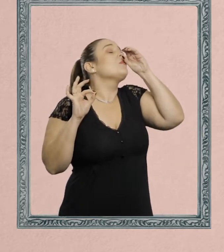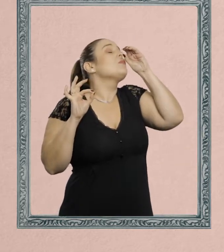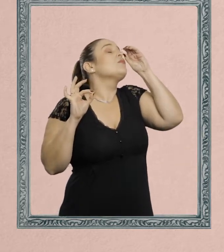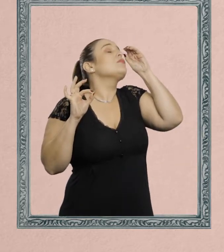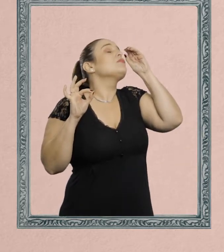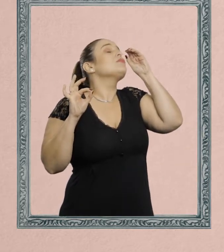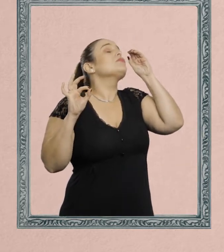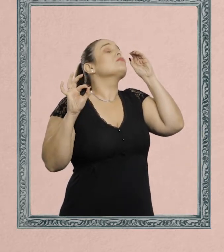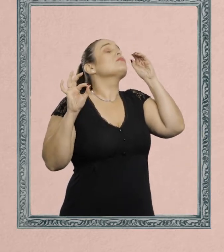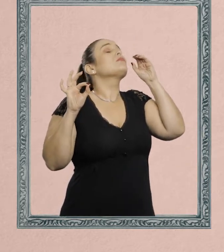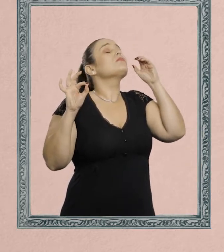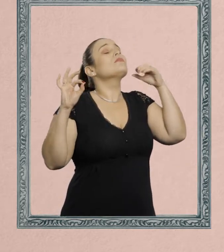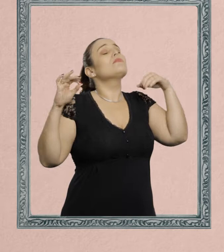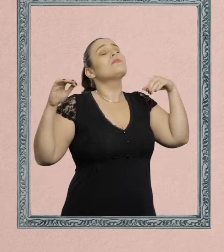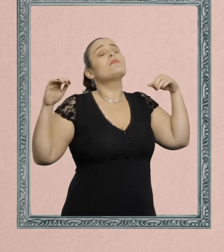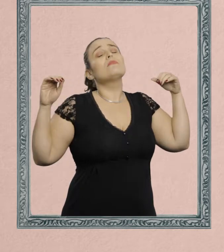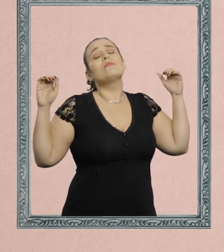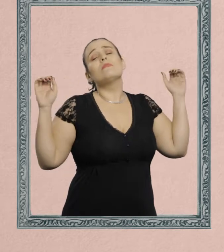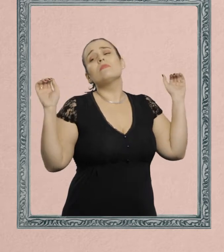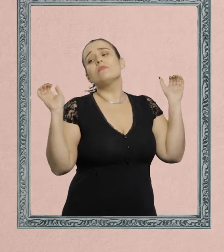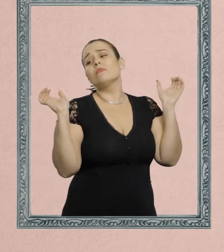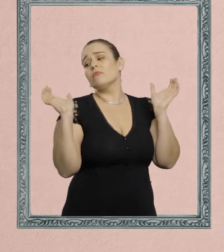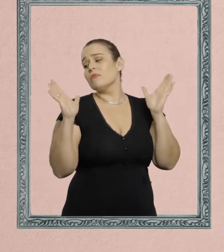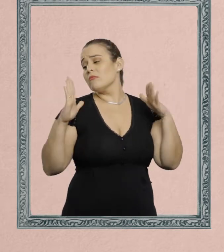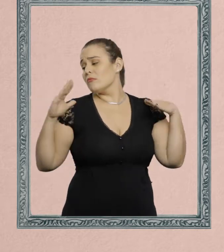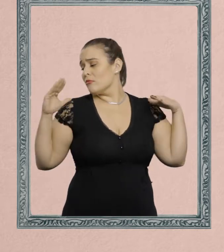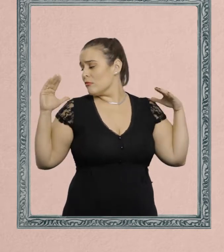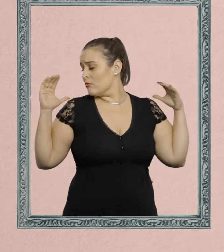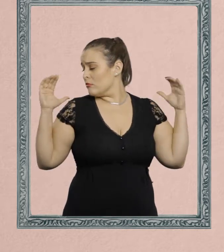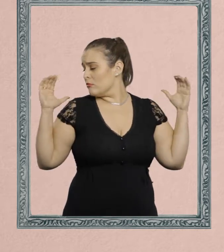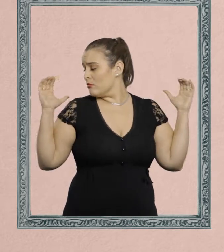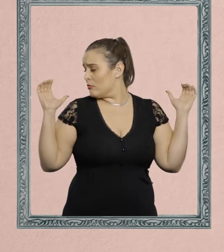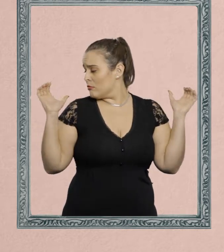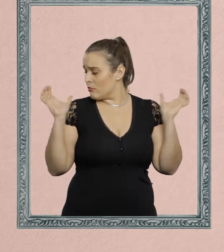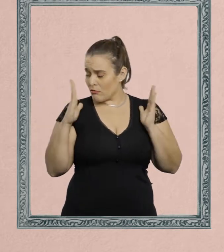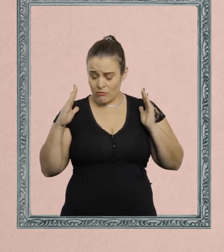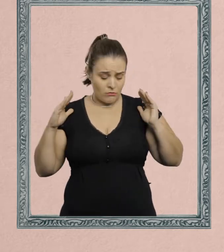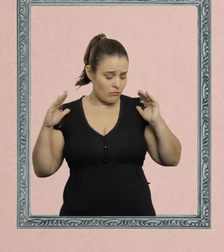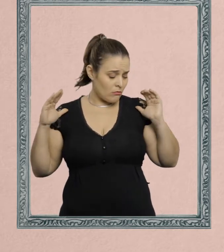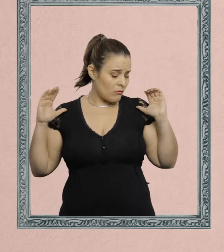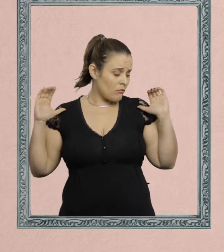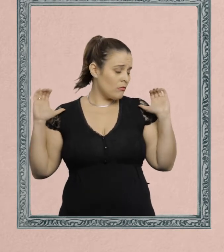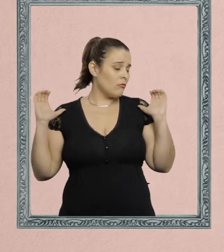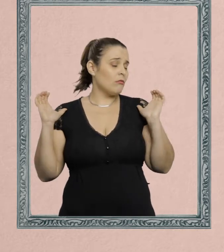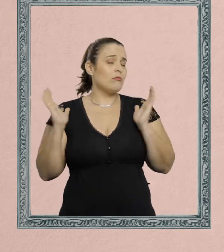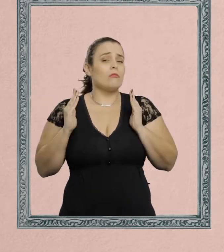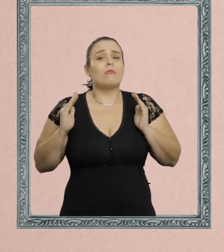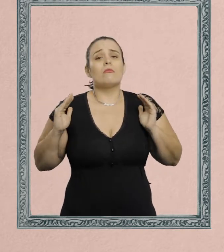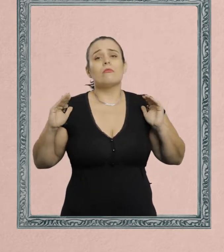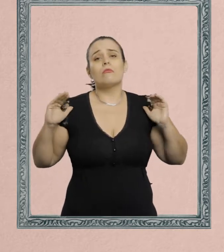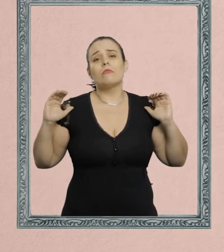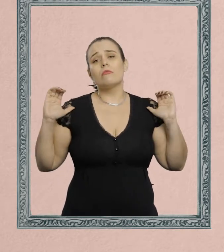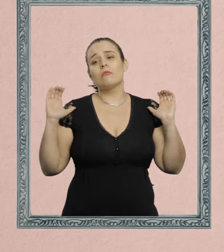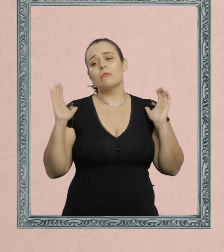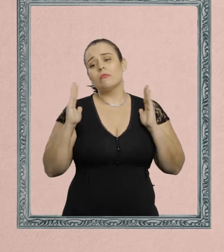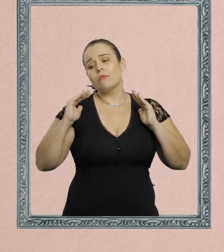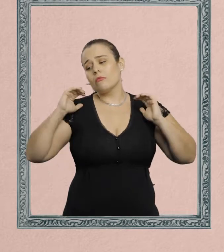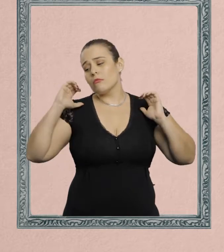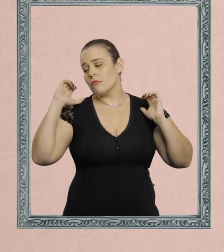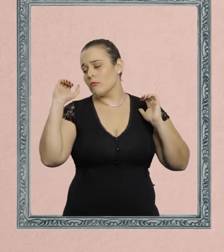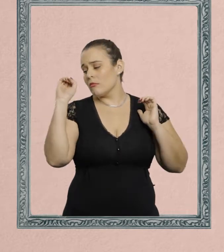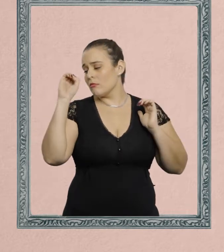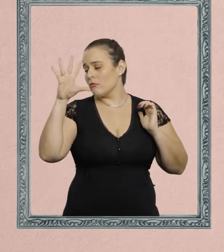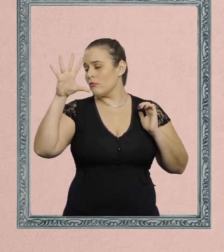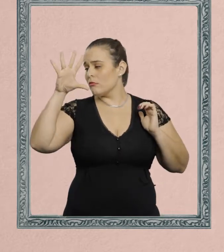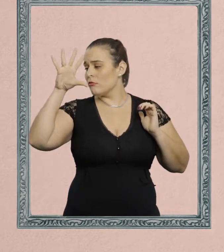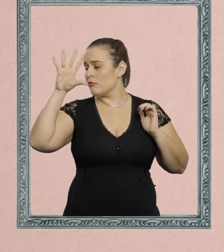Sininho salvou Peter, mas suas asas ficaram muito fracas. A luz de Sininho estava